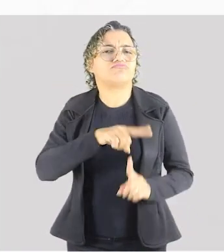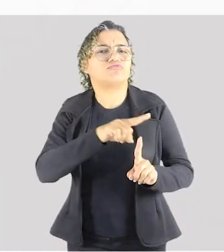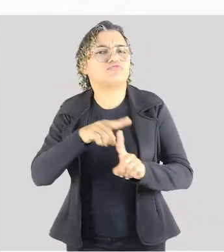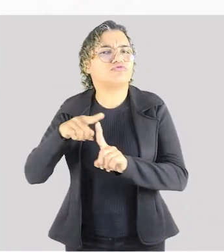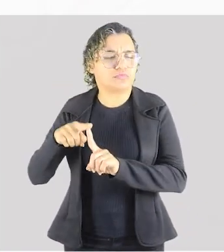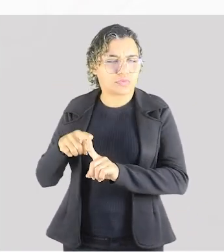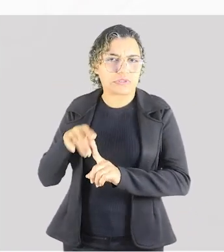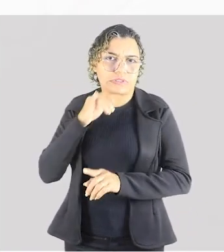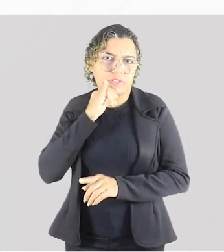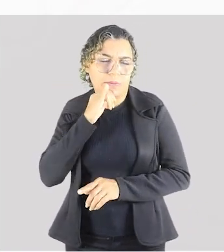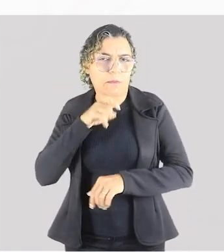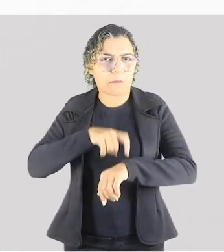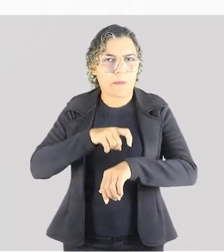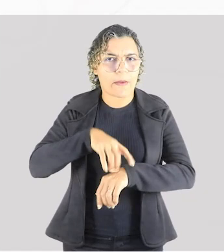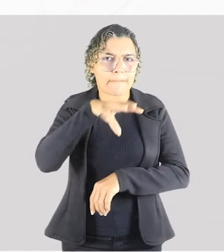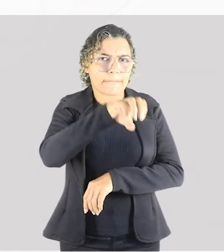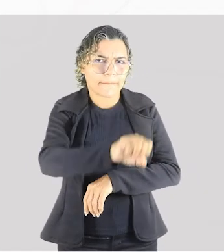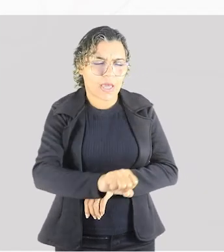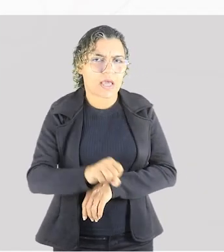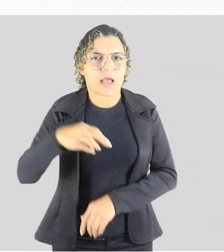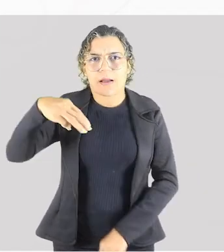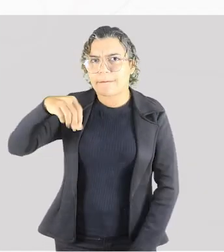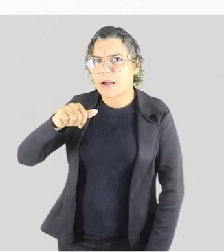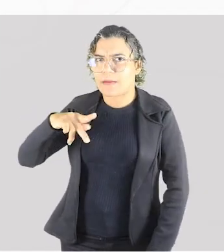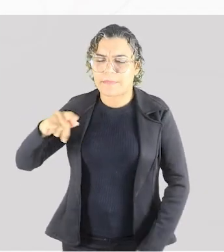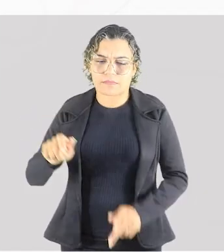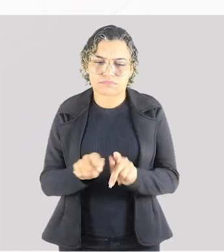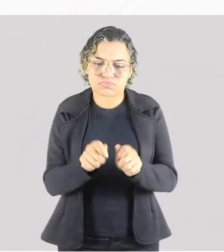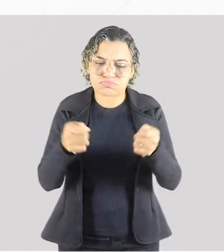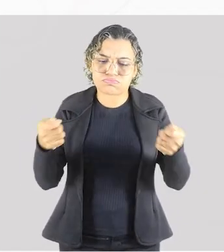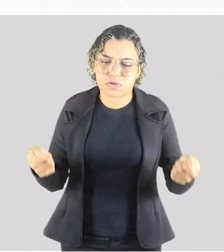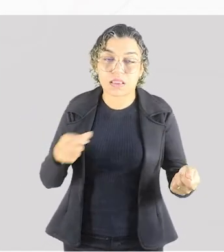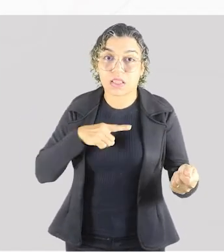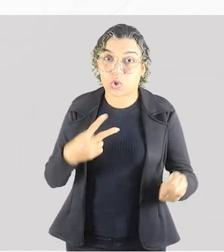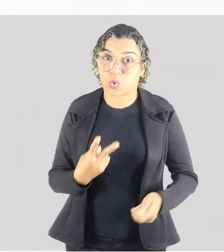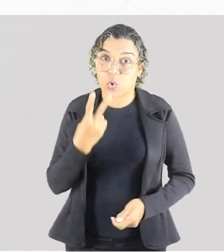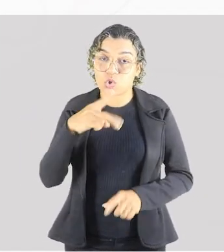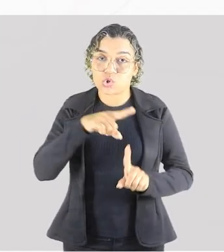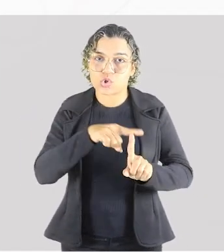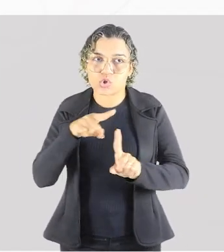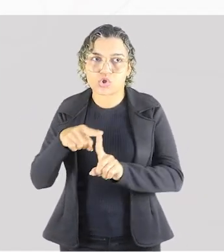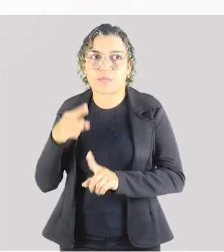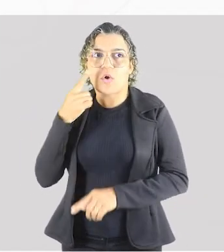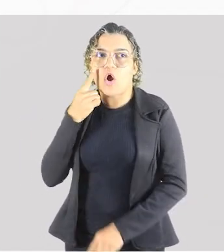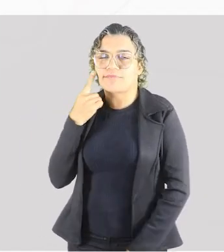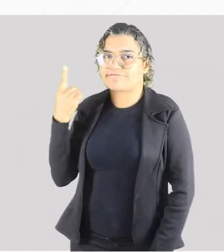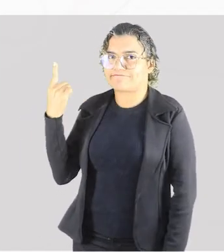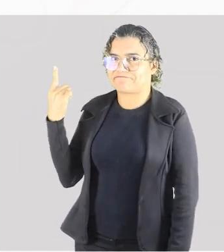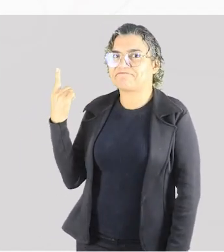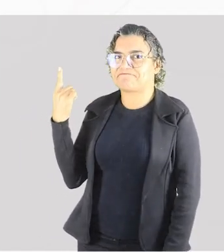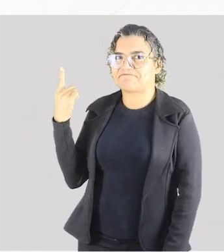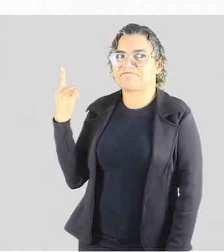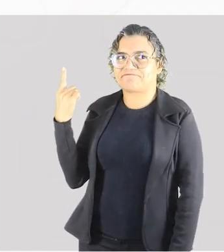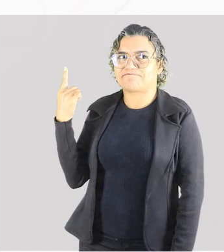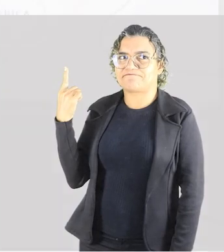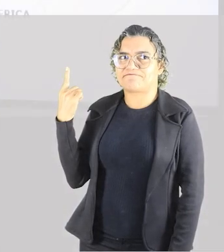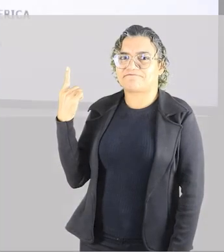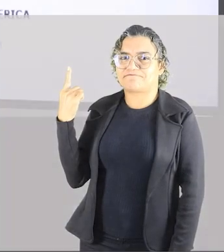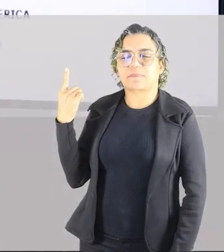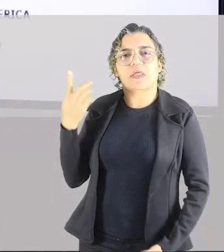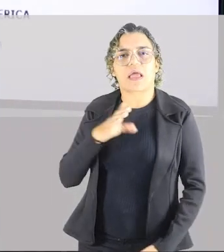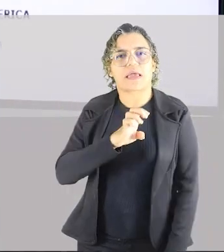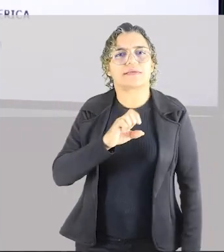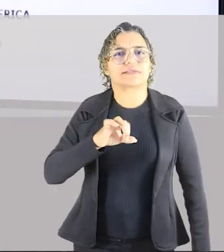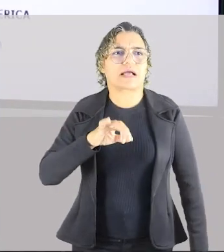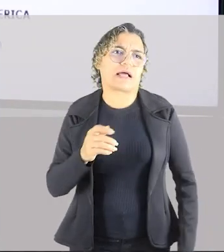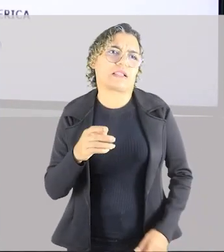quando tu vai pegar um mapa, tu pode encontrar 2 tipos específicos, tá? Ela dessa forma e desta forma. Marcos,